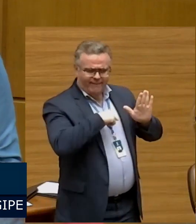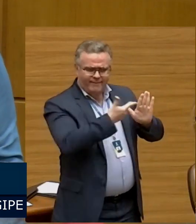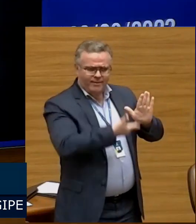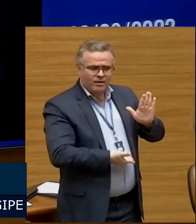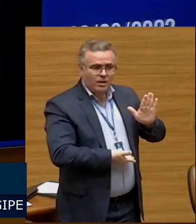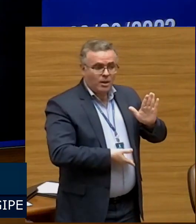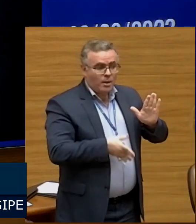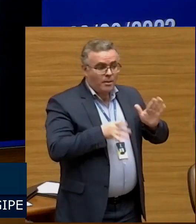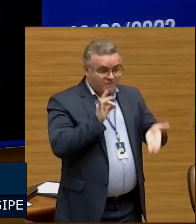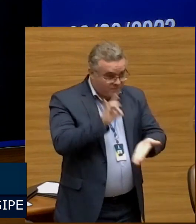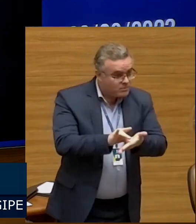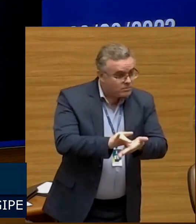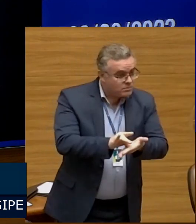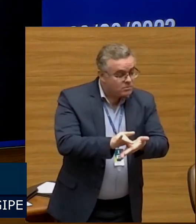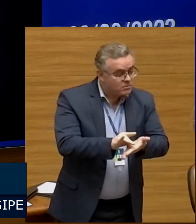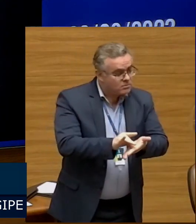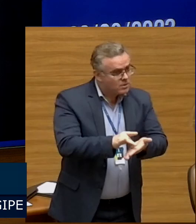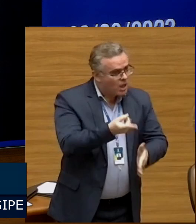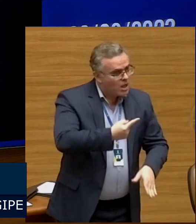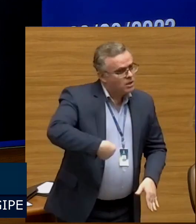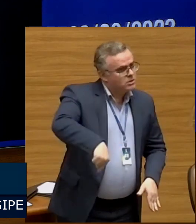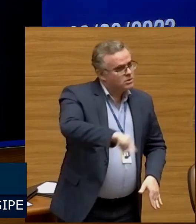sobre isso, deixemos